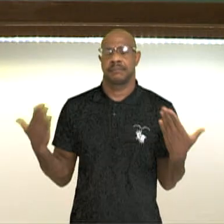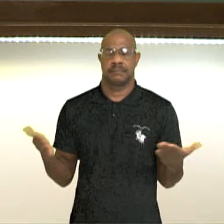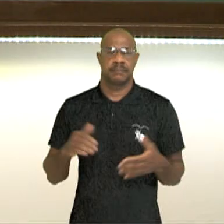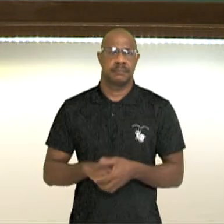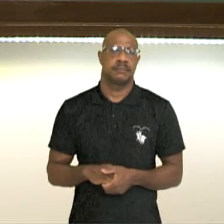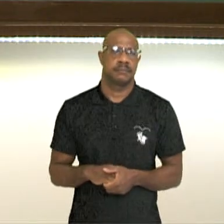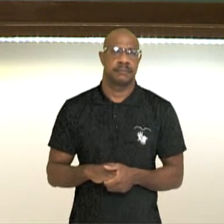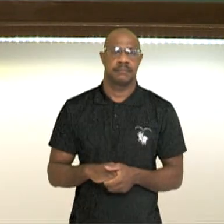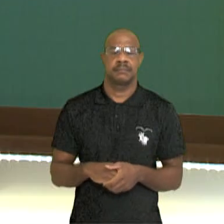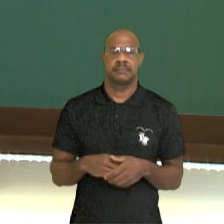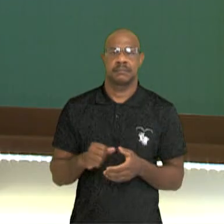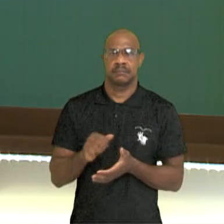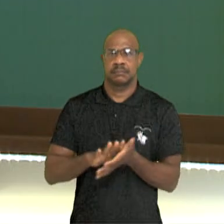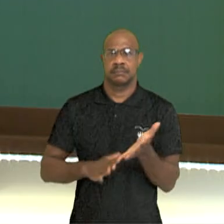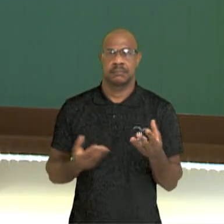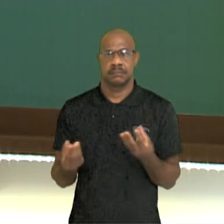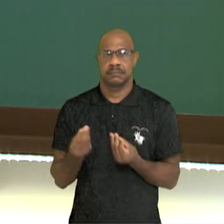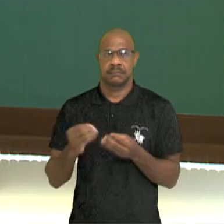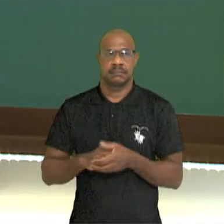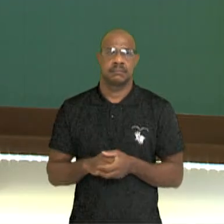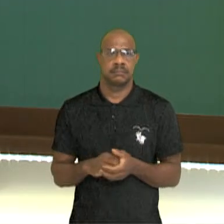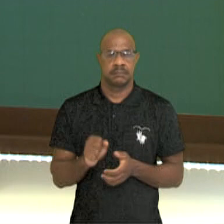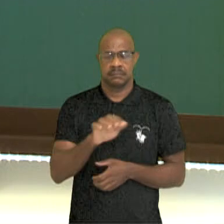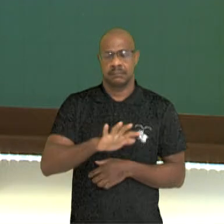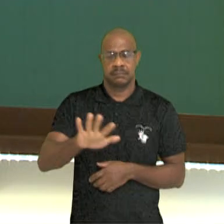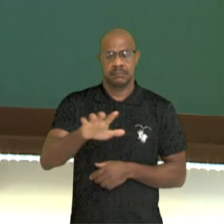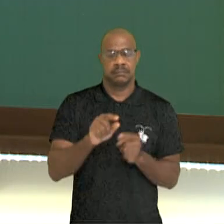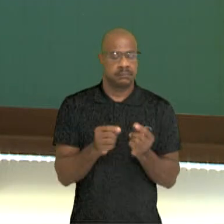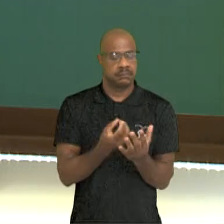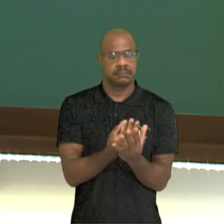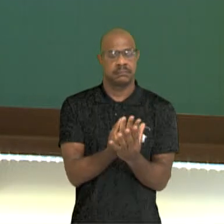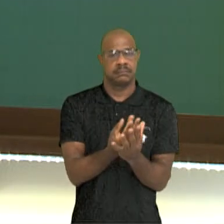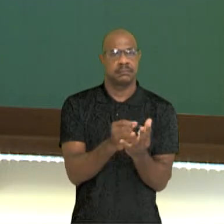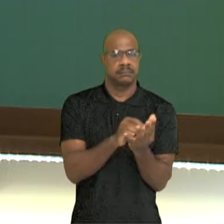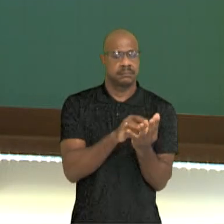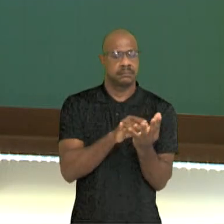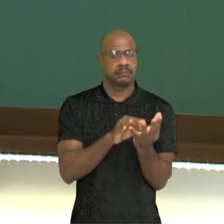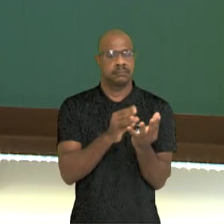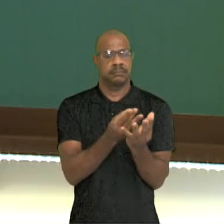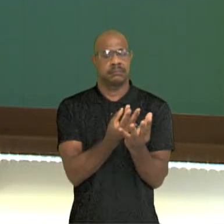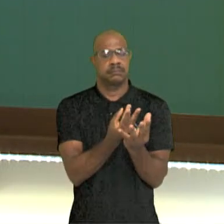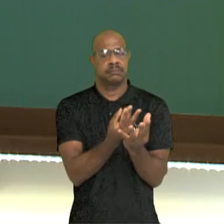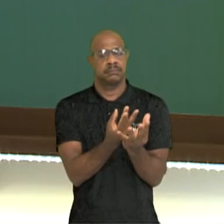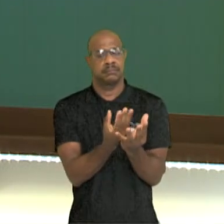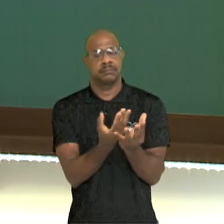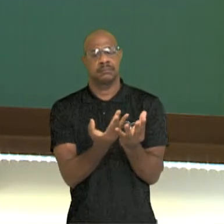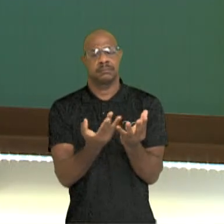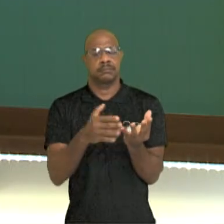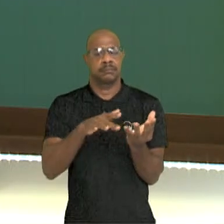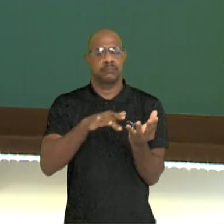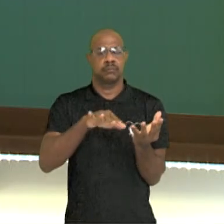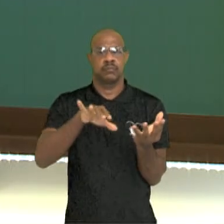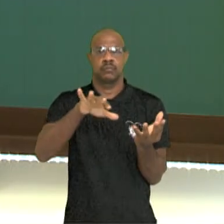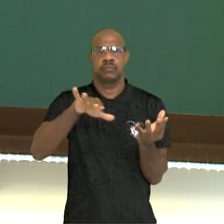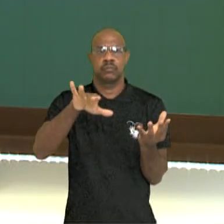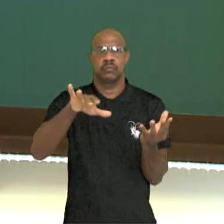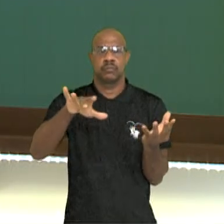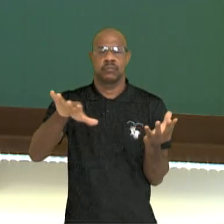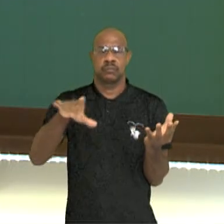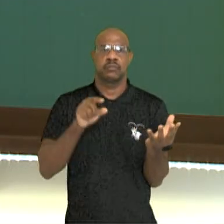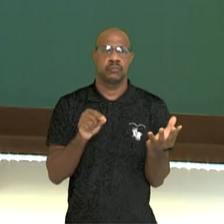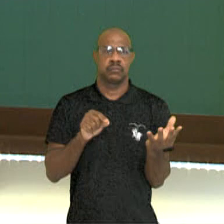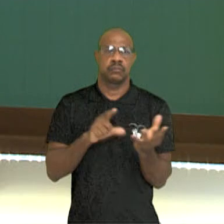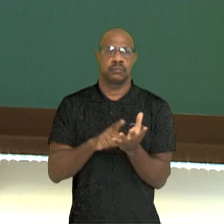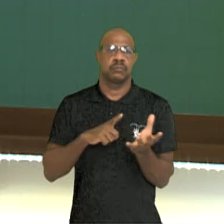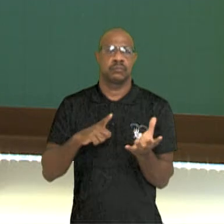Então, nesse exercício número 3, a figura está mostrando um exato momento da liberação dos esporos a partir de